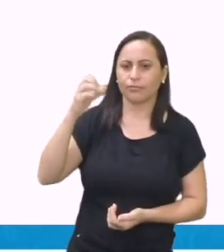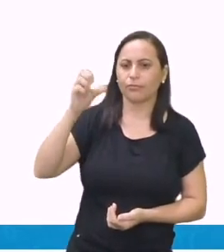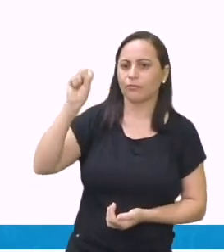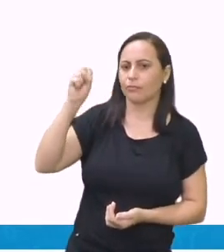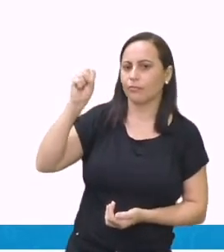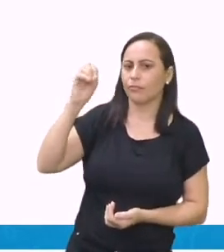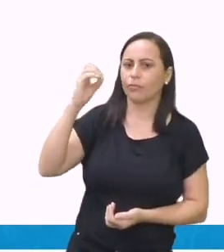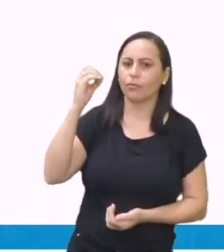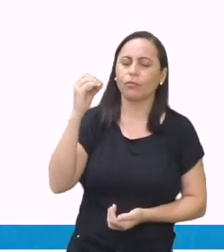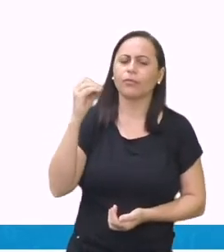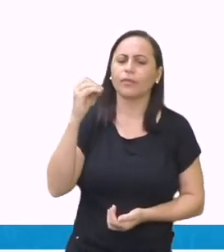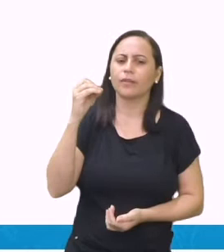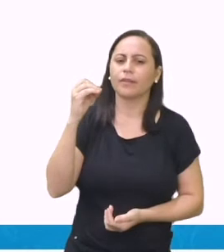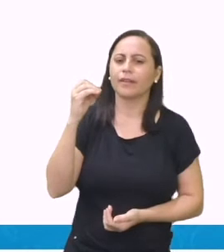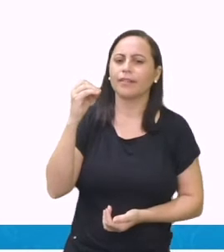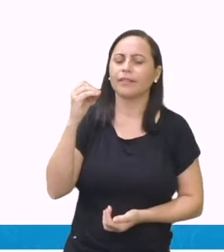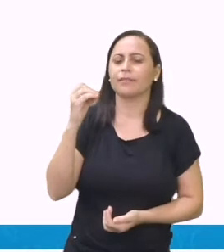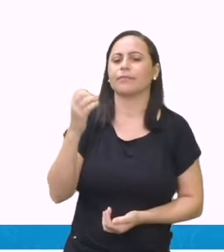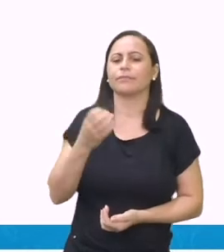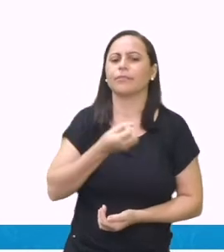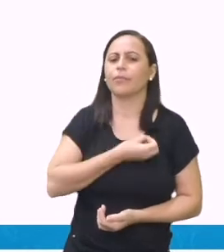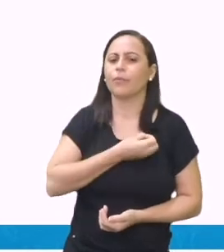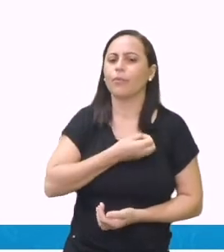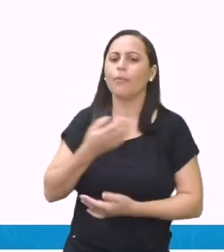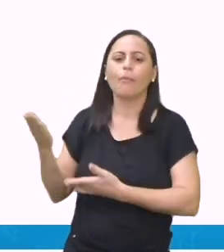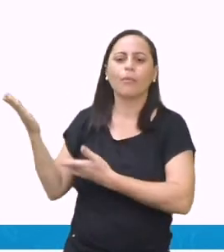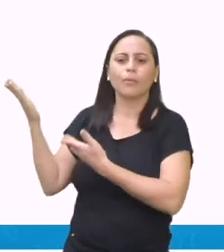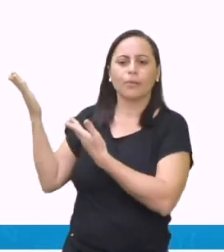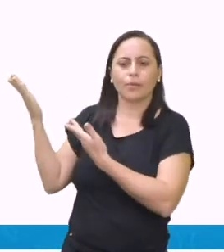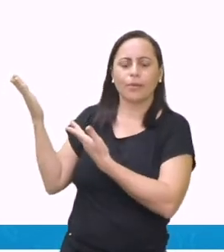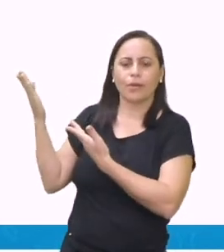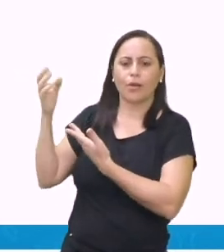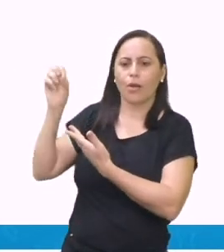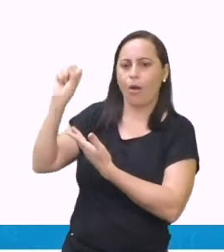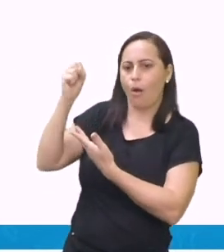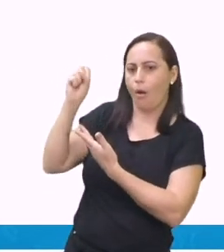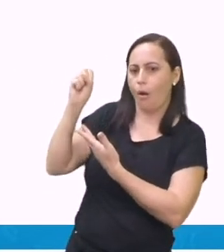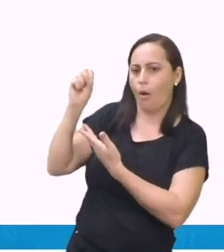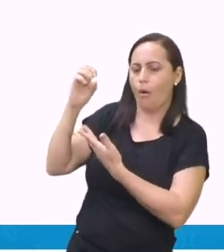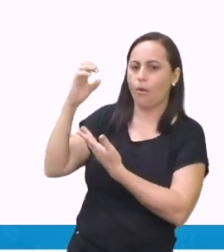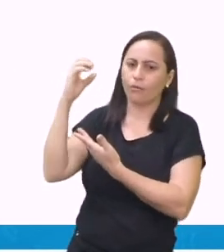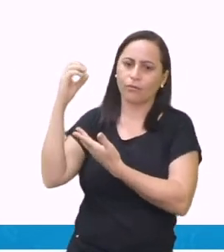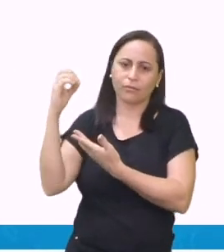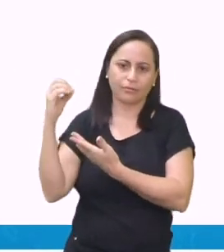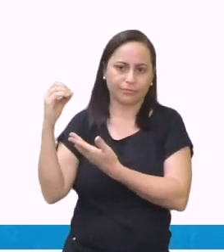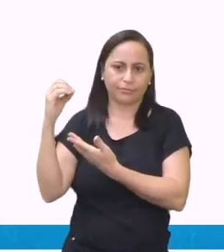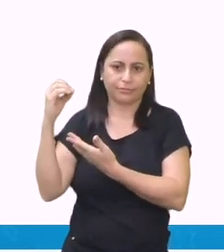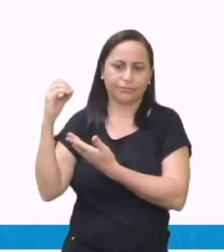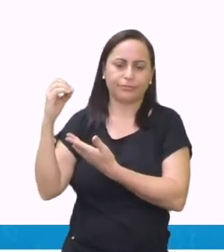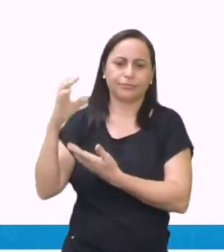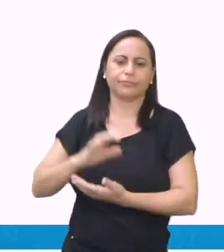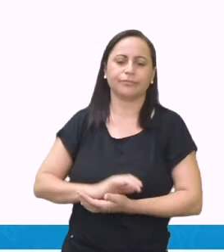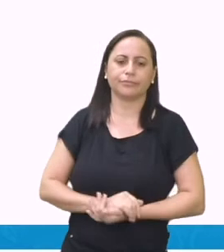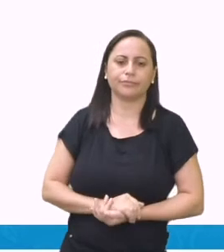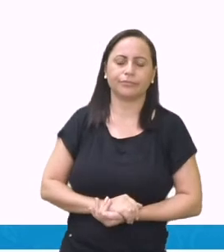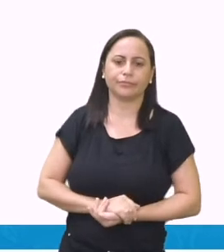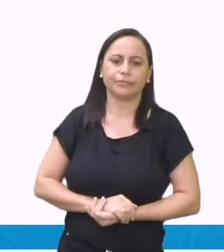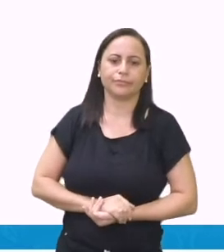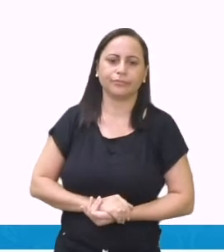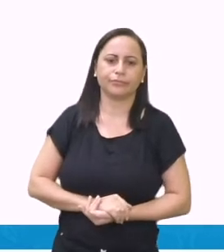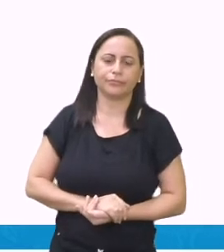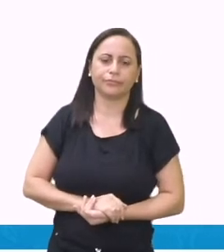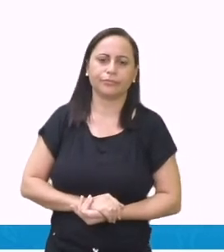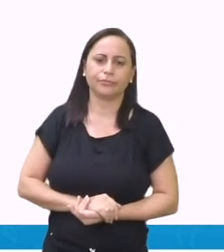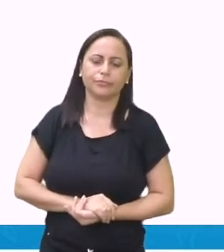80. Como eu faço o número 80? É o 8 na ordem das dezenas e o 0 na